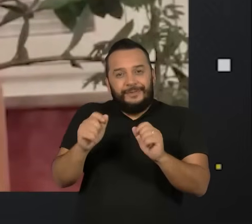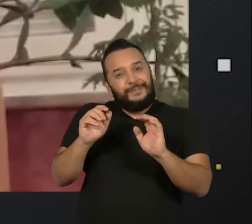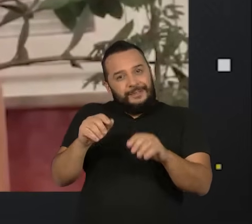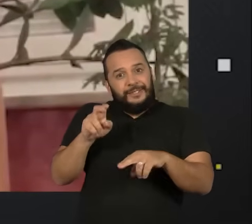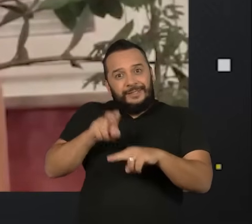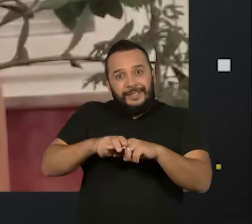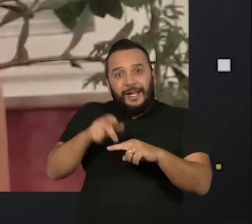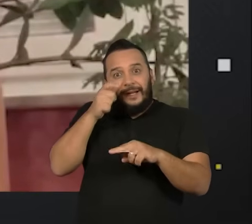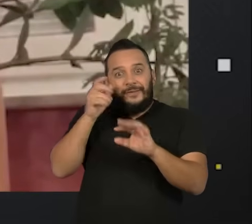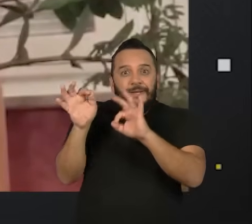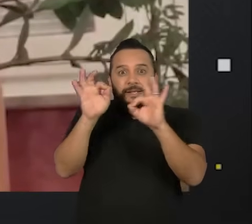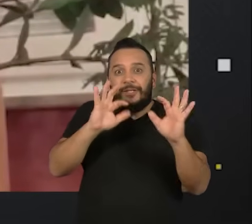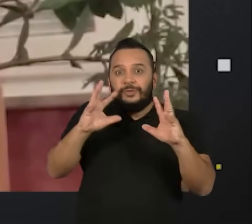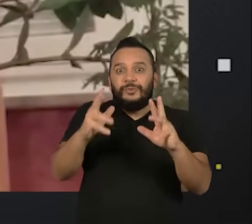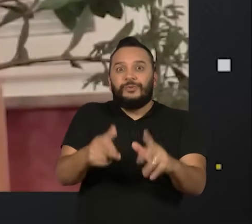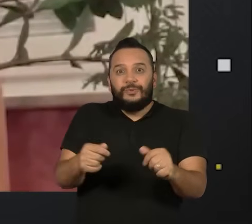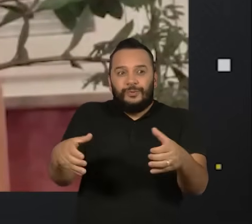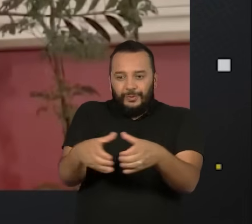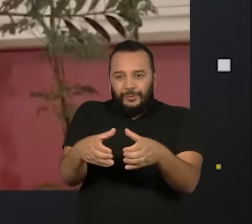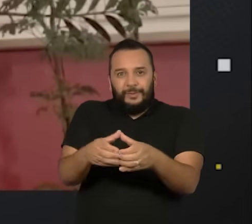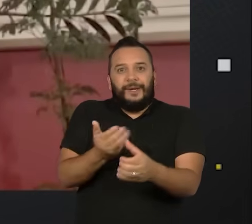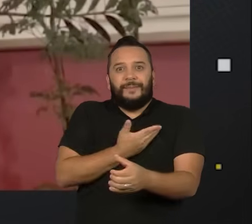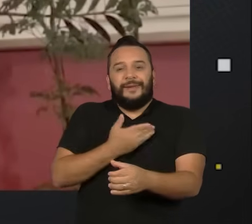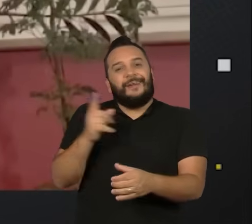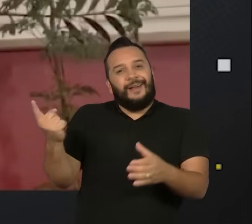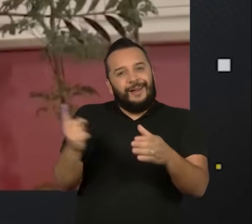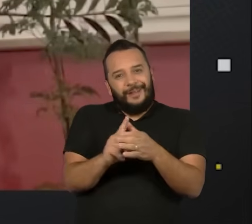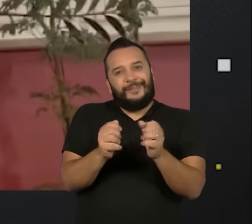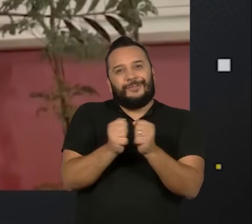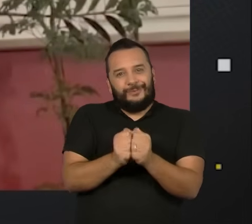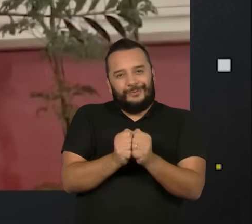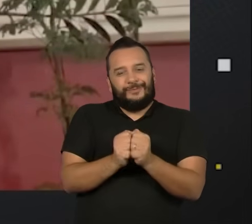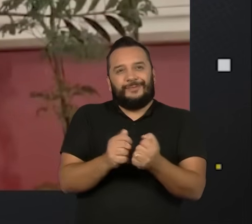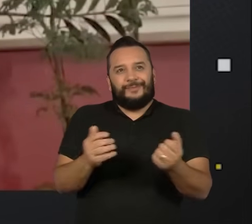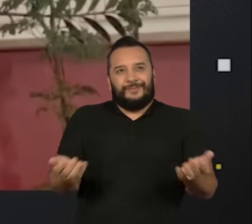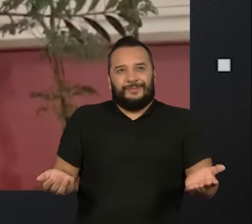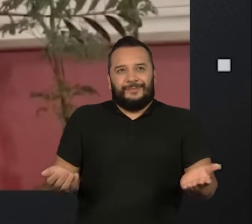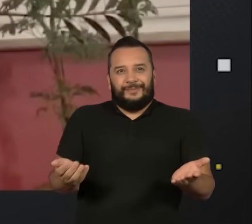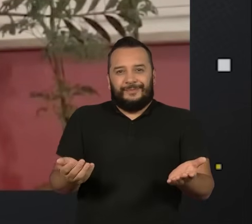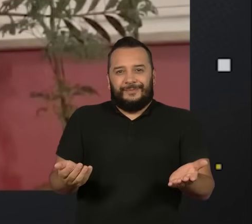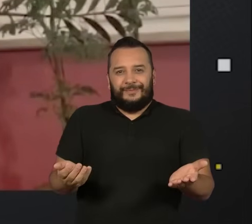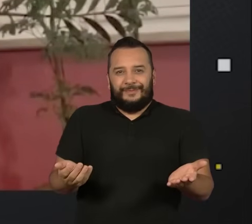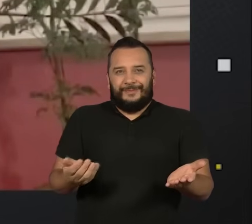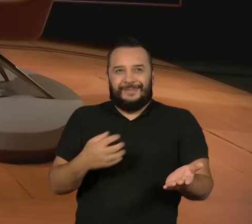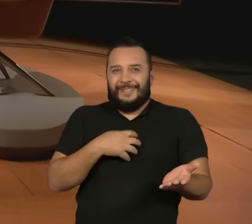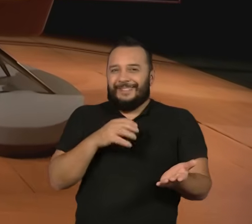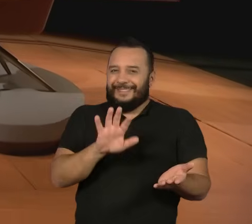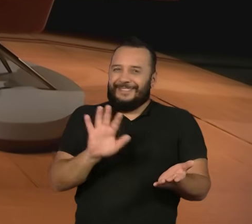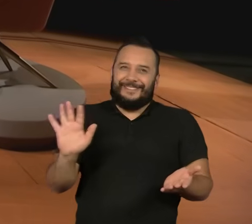os episódios, esse grupo de amigas e com ela junto. E é isso.